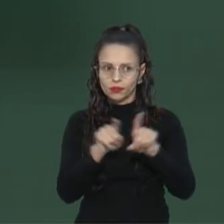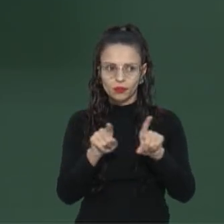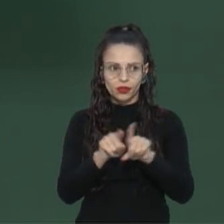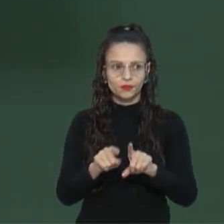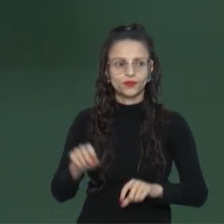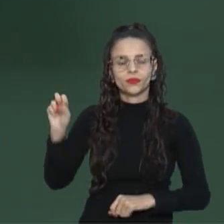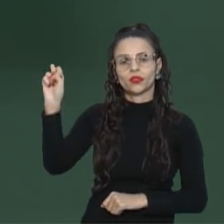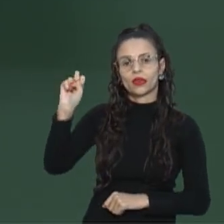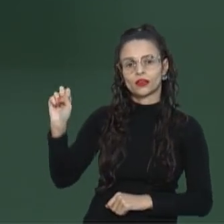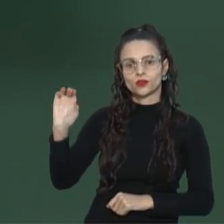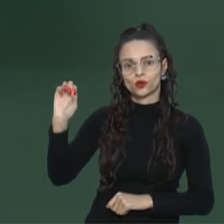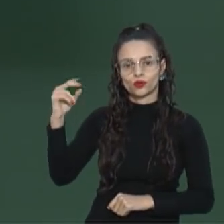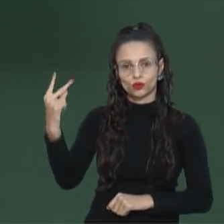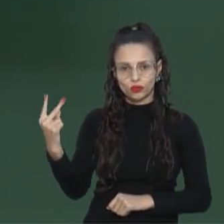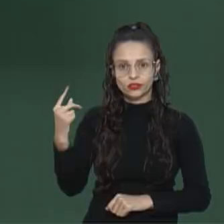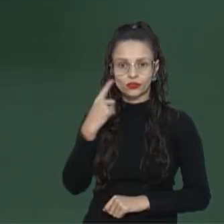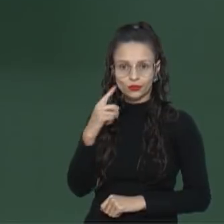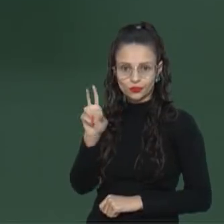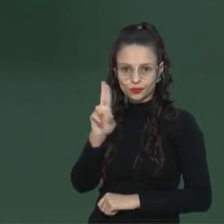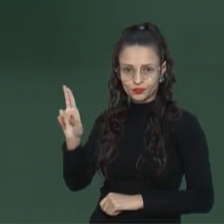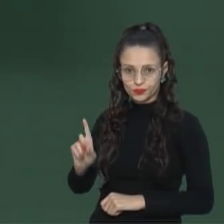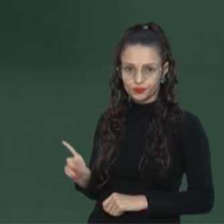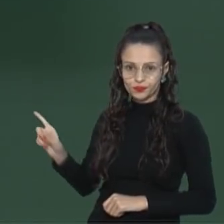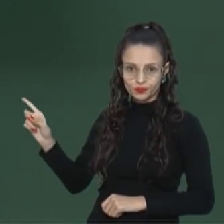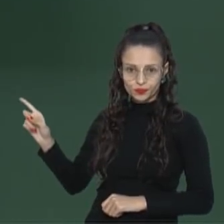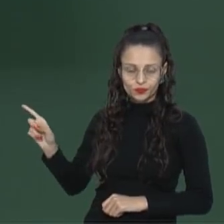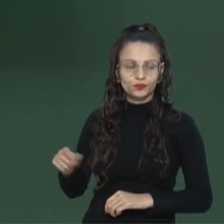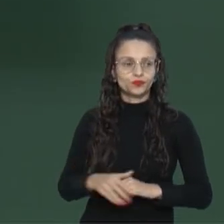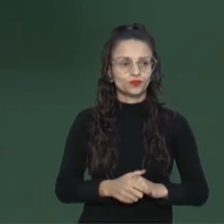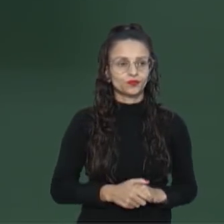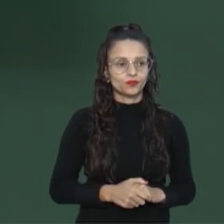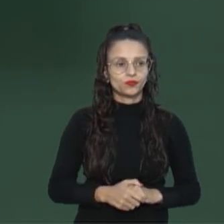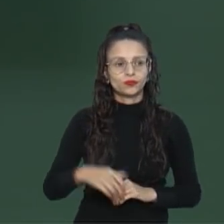SO2, dióxido de enxofre.